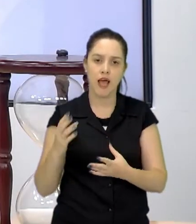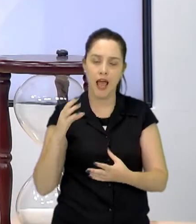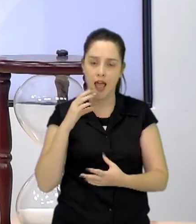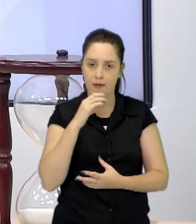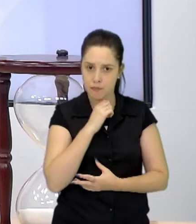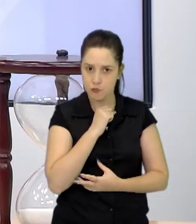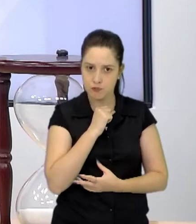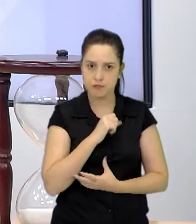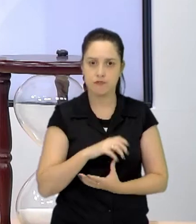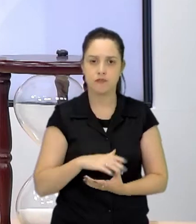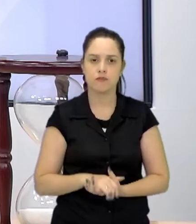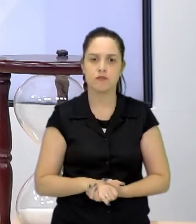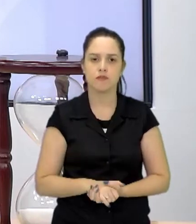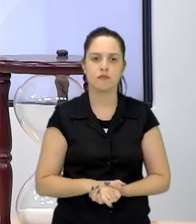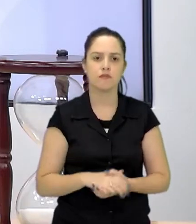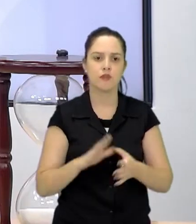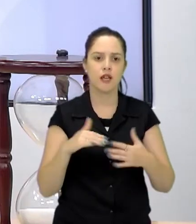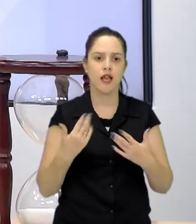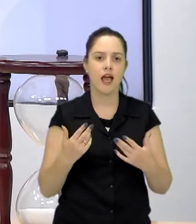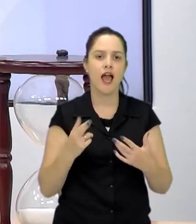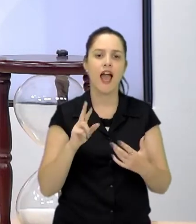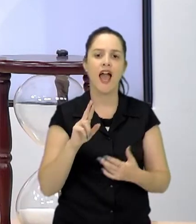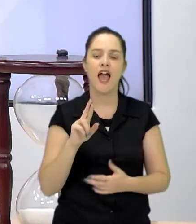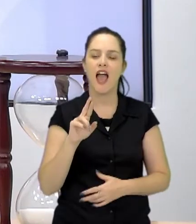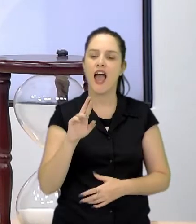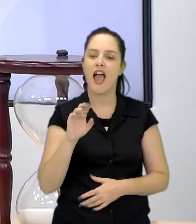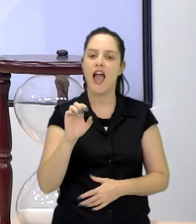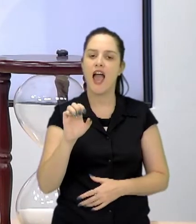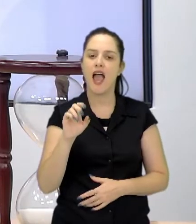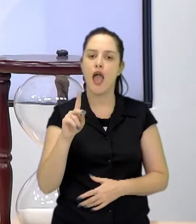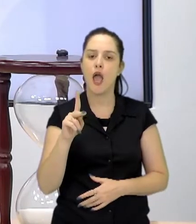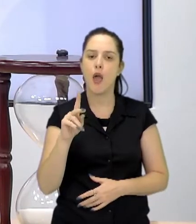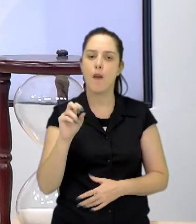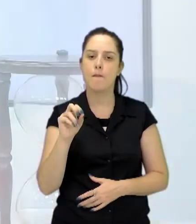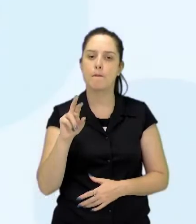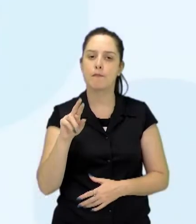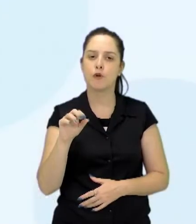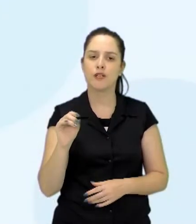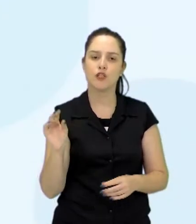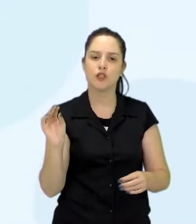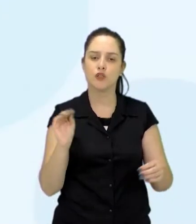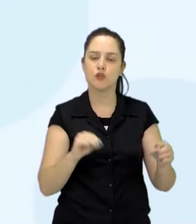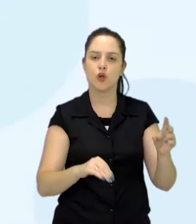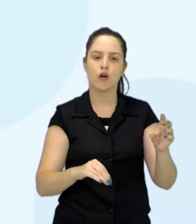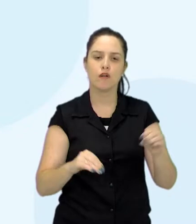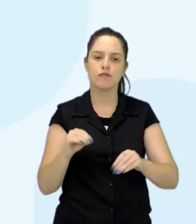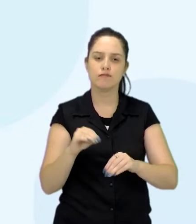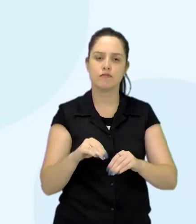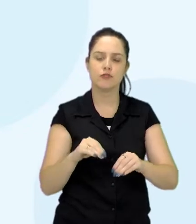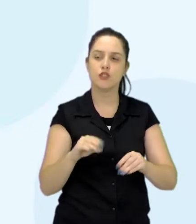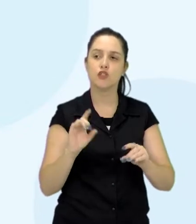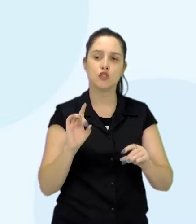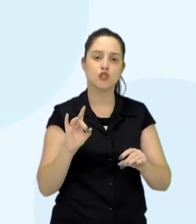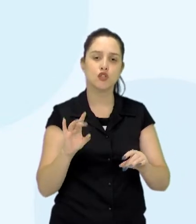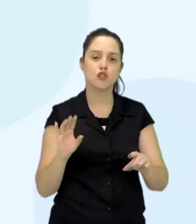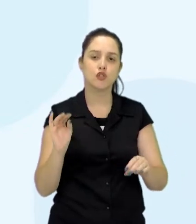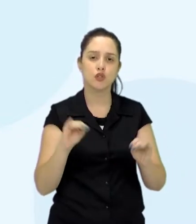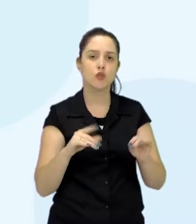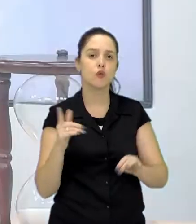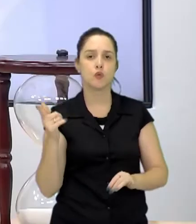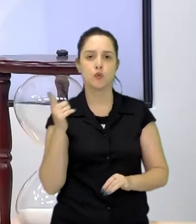né? E a reportagem, ela vem aprofundando a notícia. Então, vocês vão observar que na reportagem, a gente já consegue